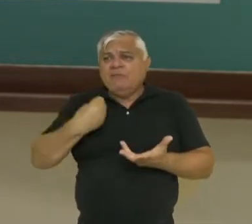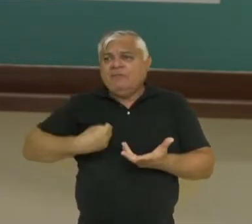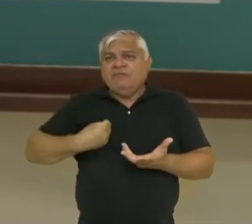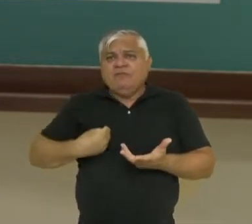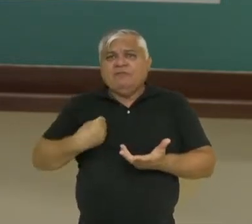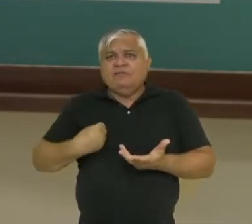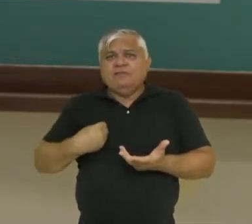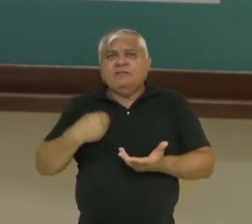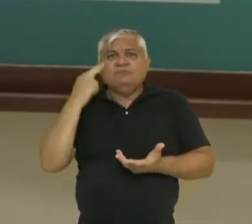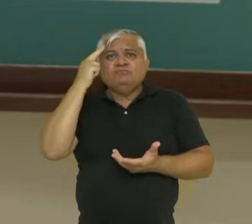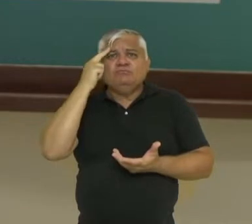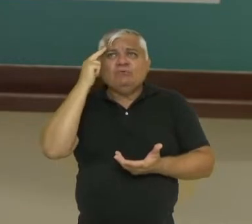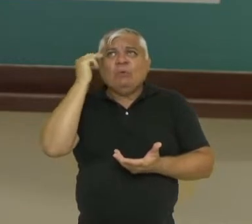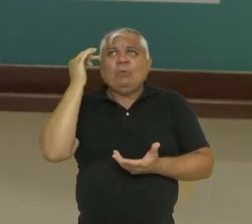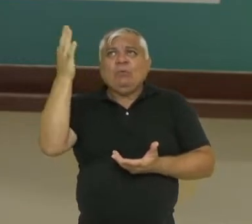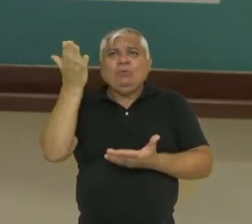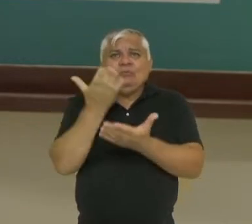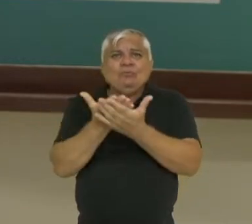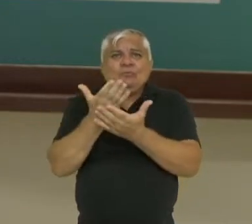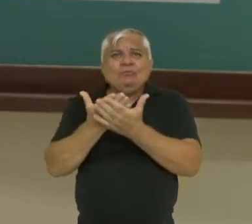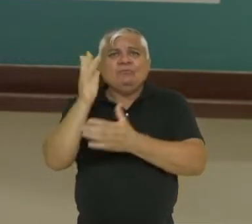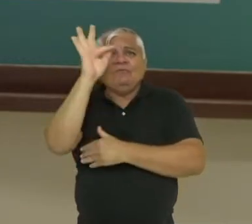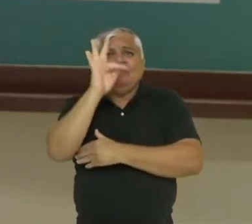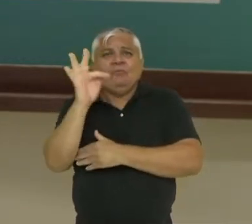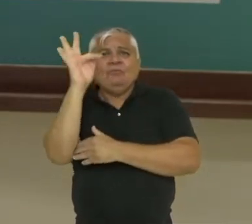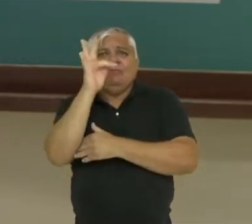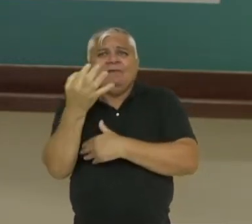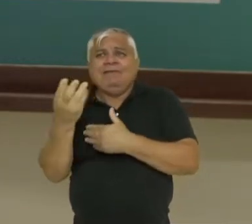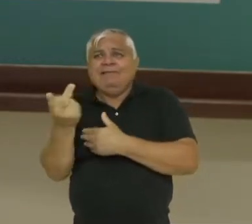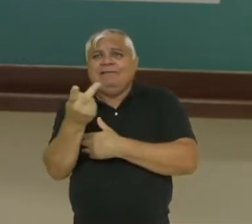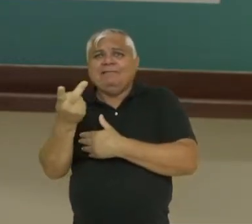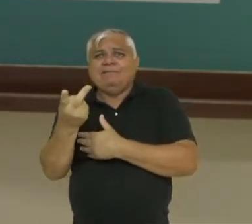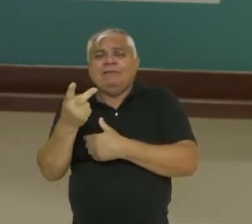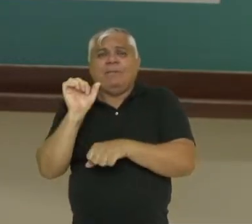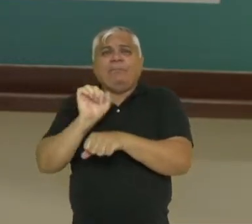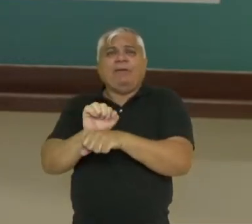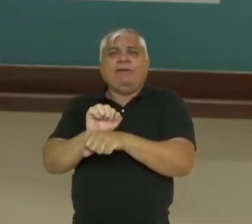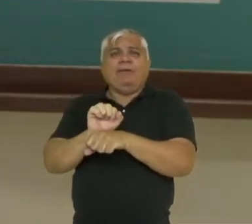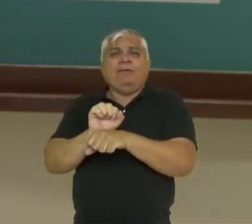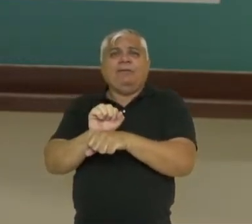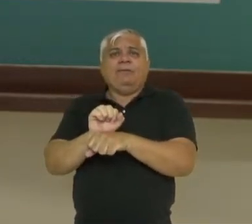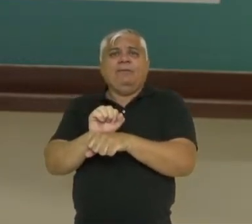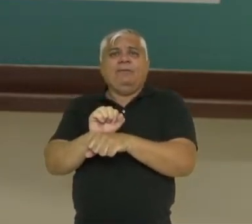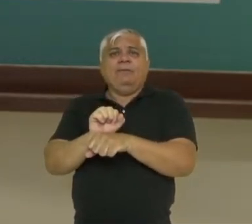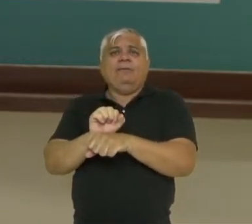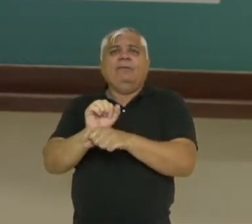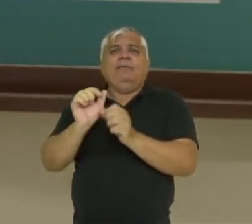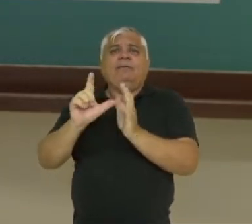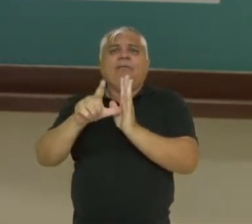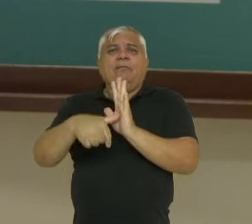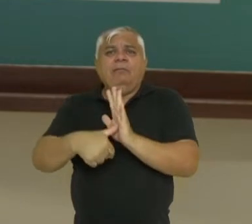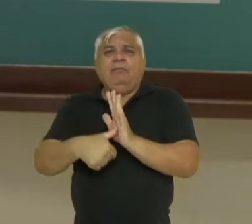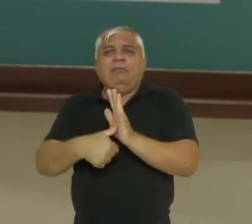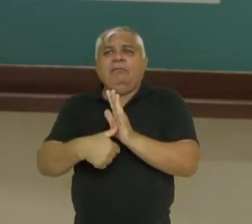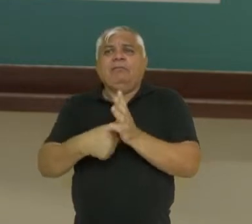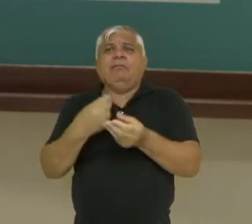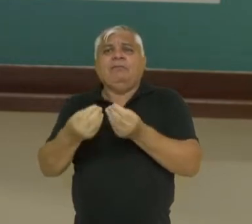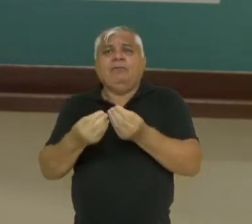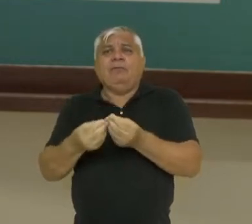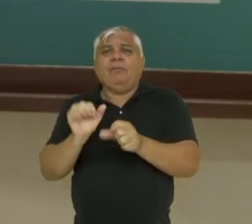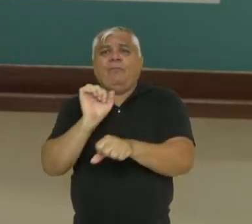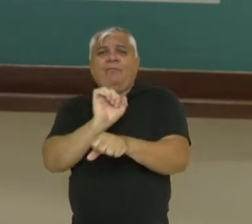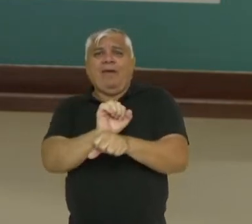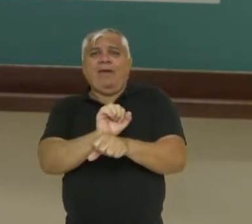dois sonhos, Ou interrompendo, ou talvez aí atrasando dois sonhos. Mas eles vão ter